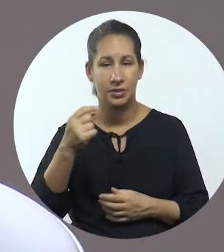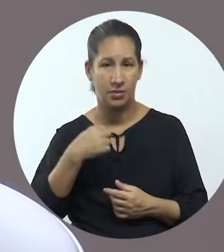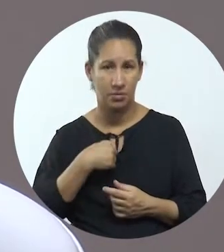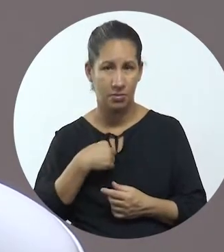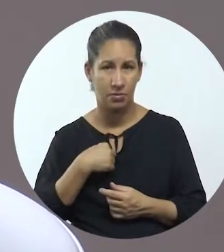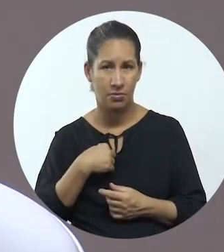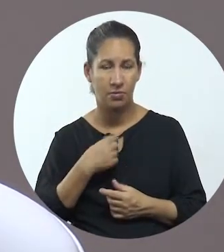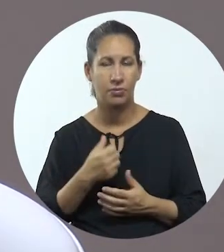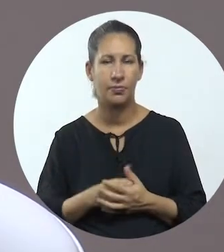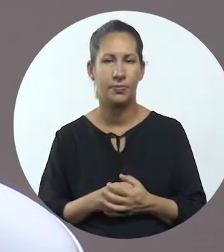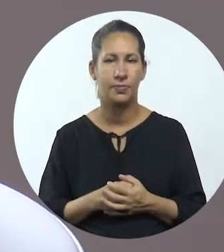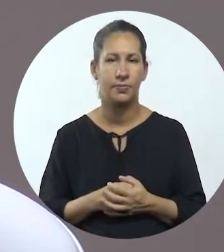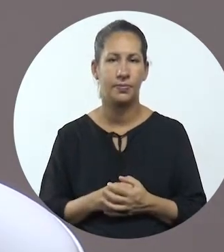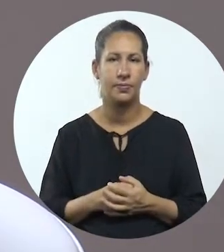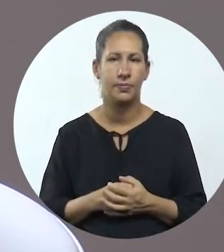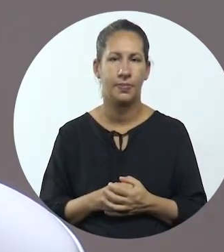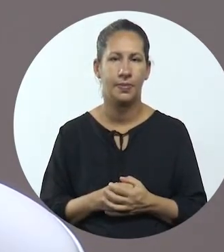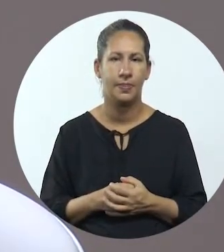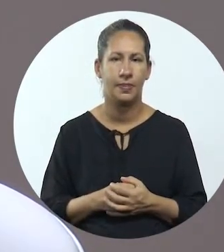minhas melhores